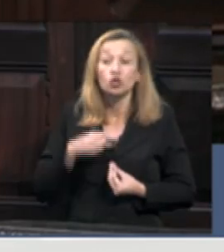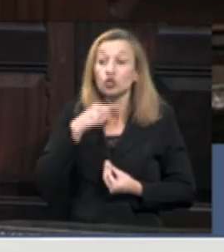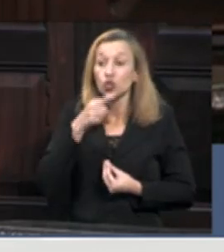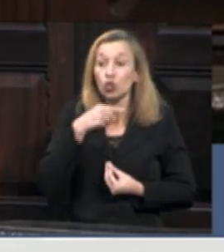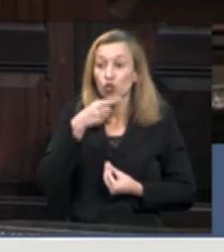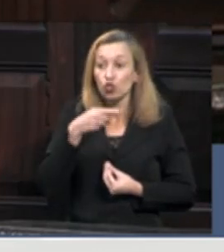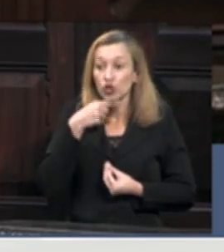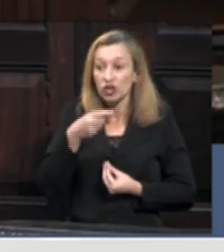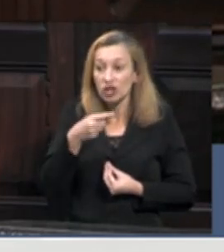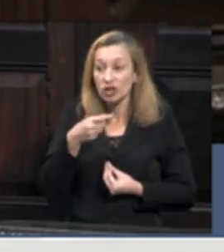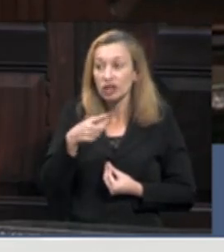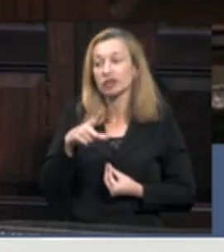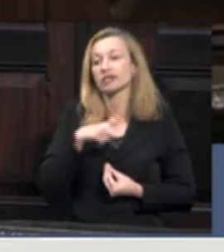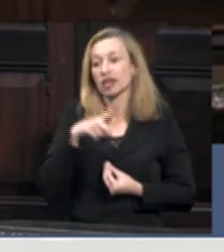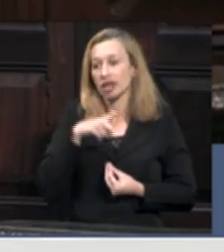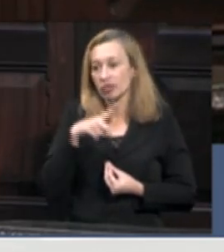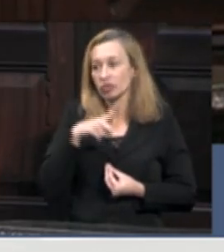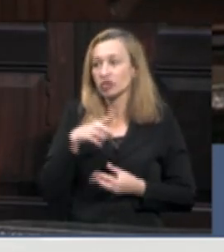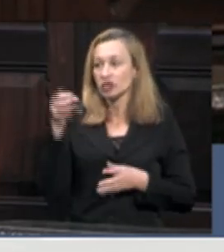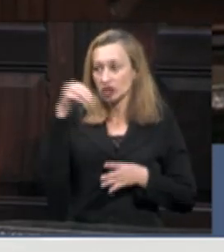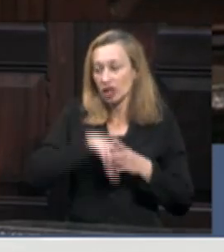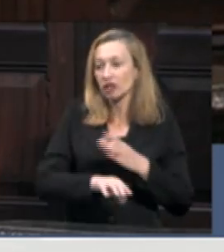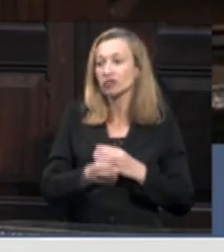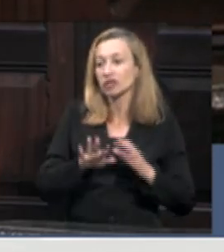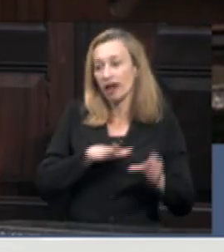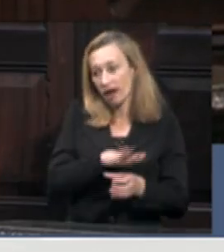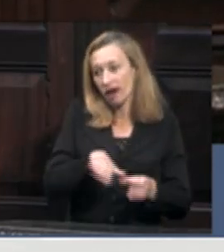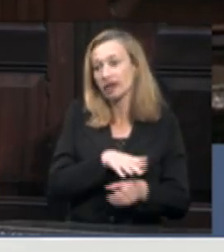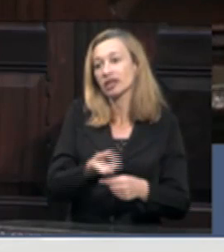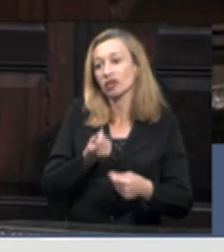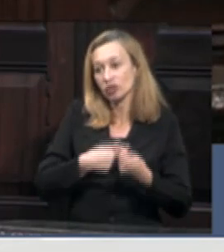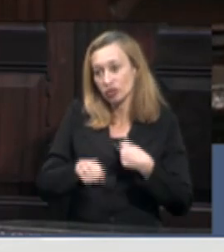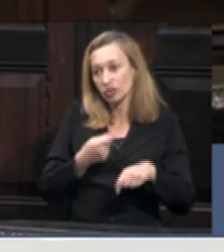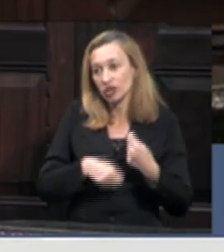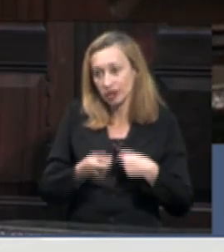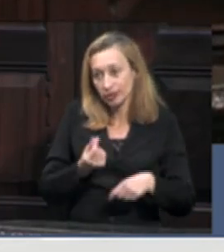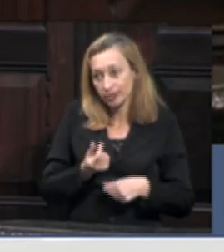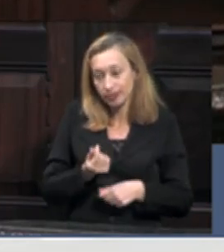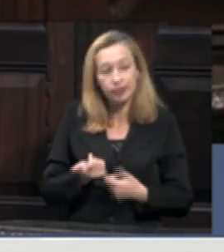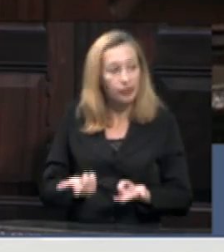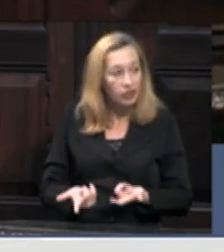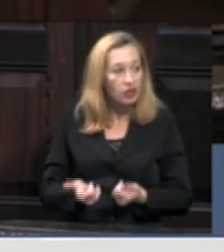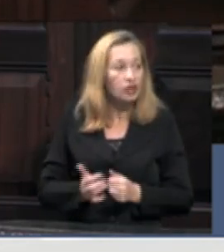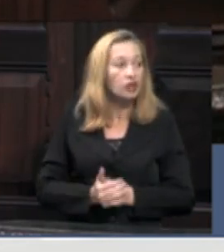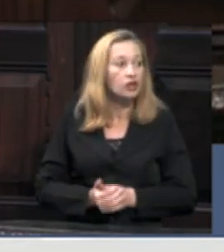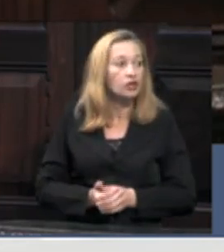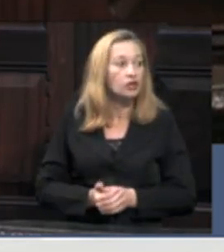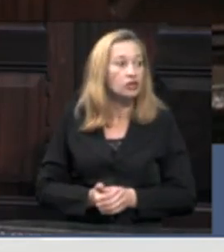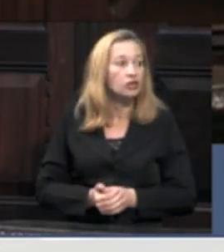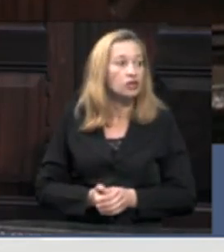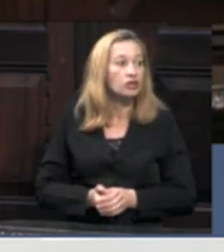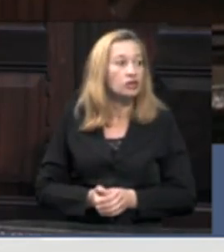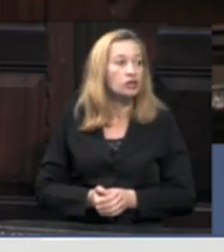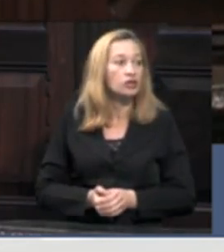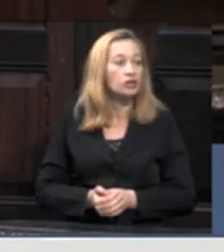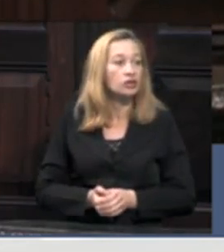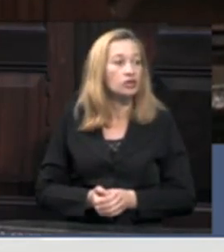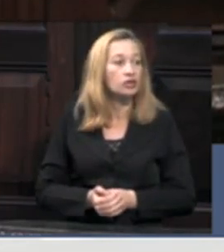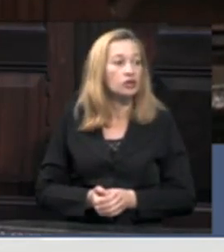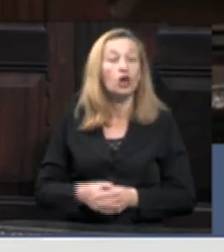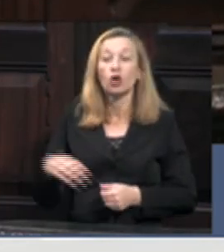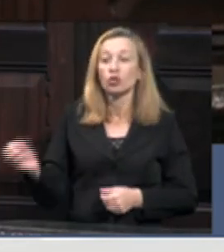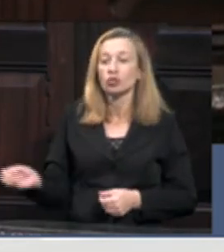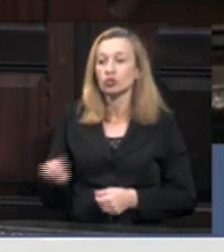nossa economia, por esse ser um ano de assunção de um